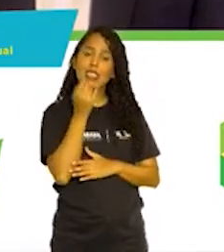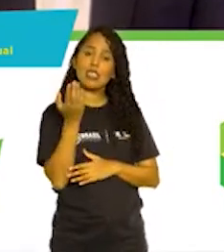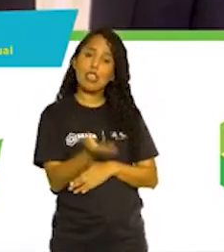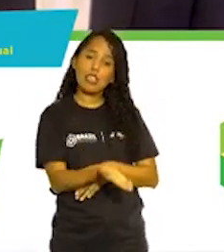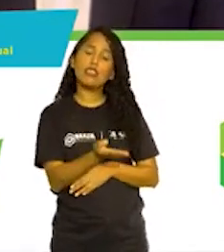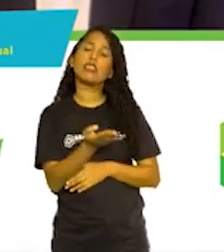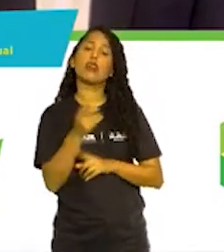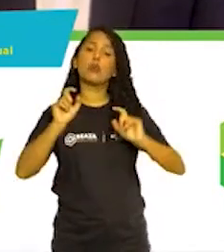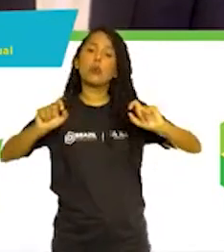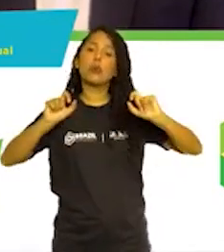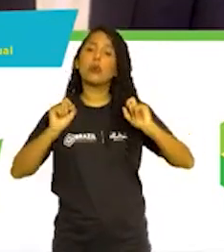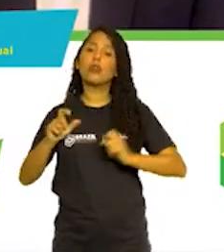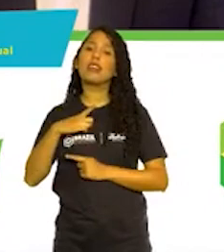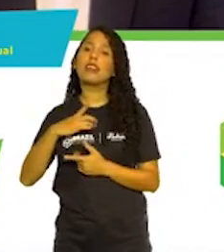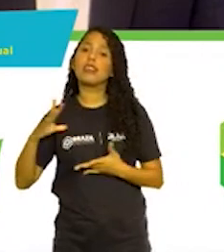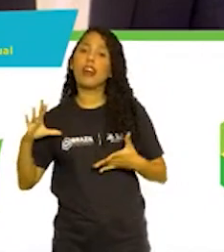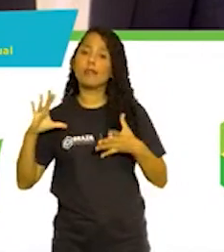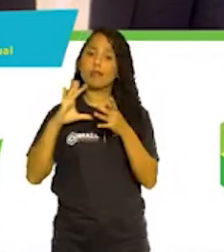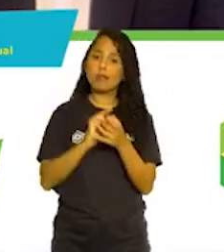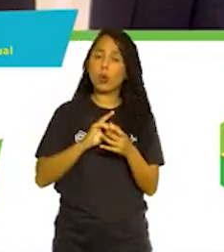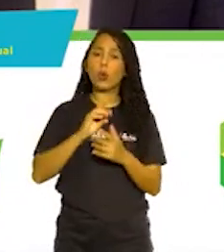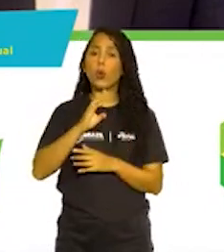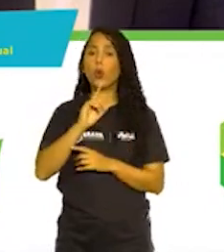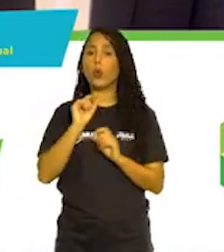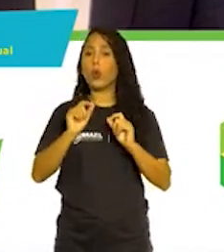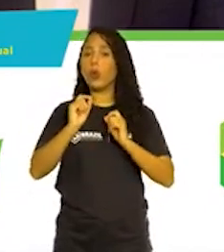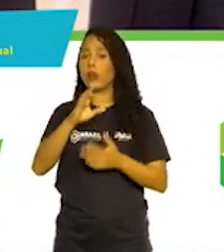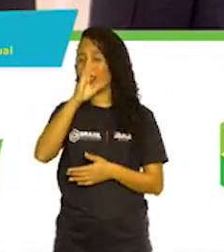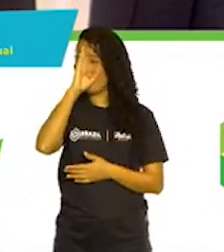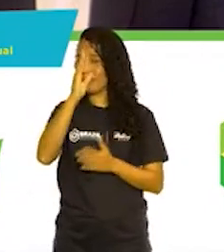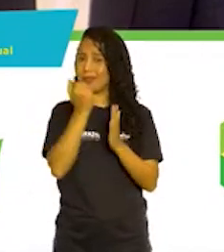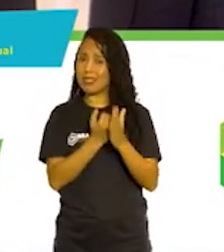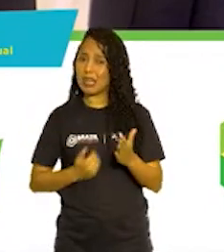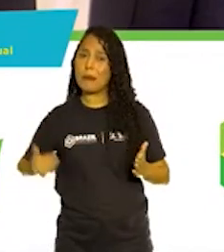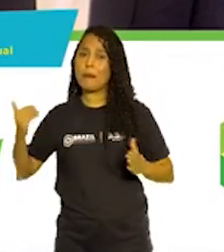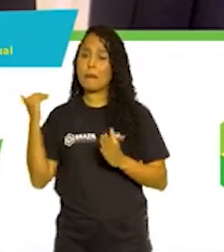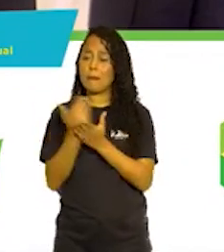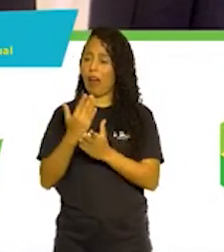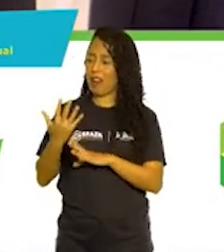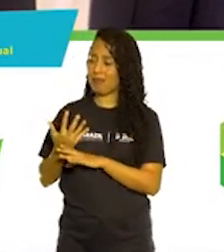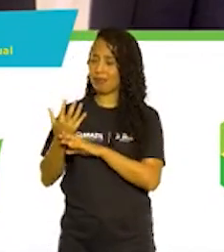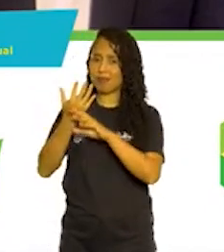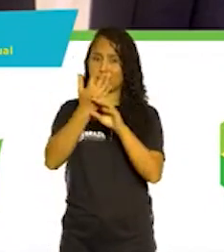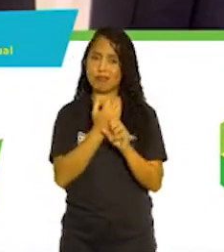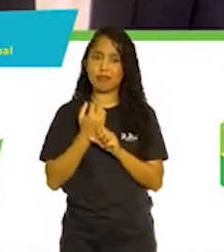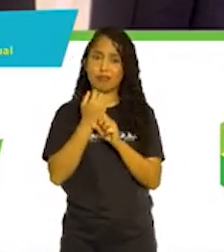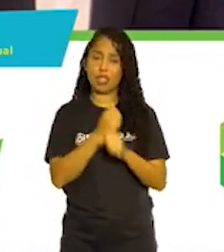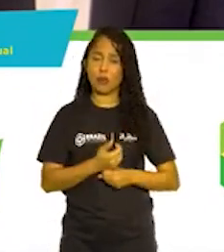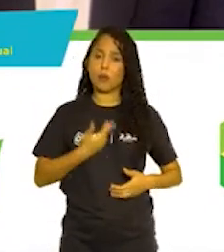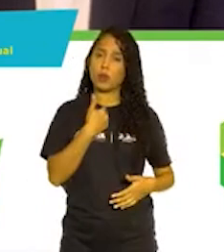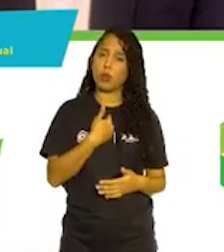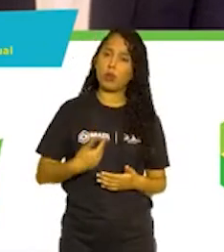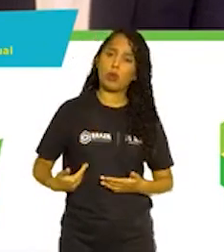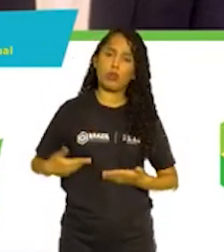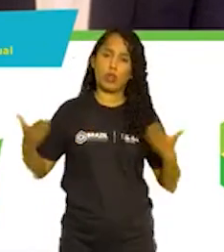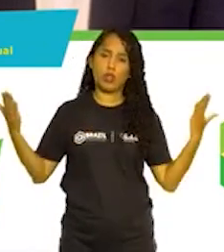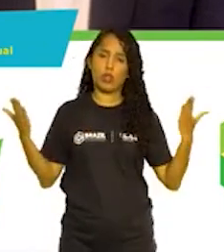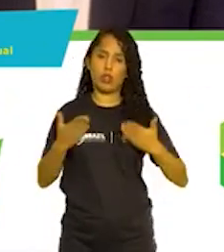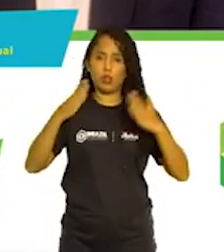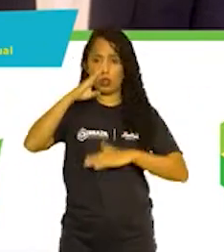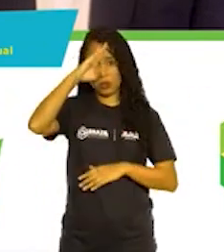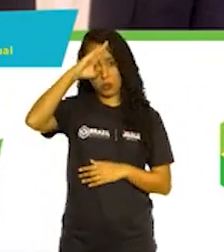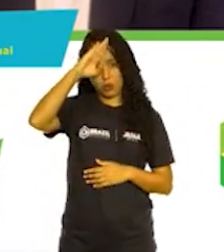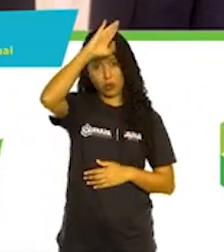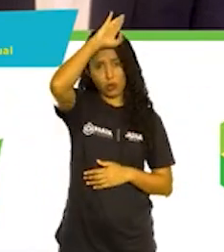envolve, do que tem predominado no debate orçamentário brasileiro. O governo atual, o governo